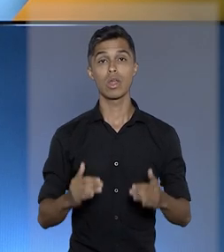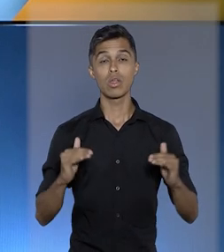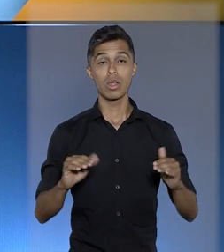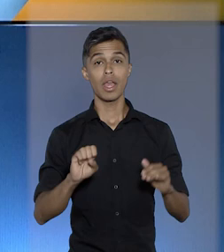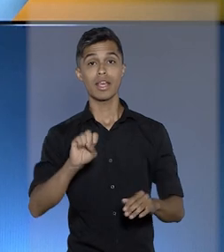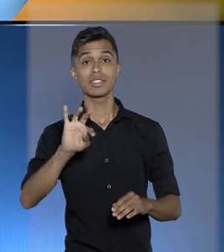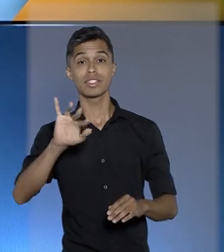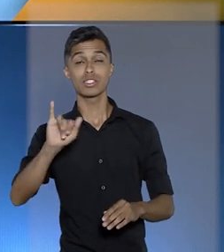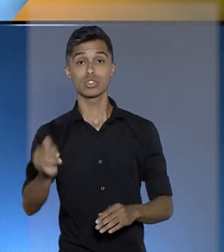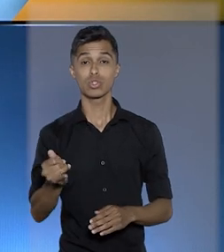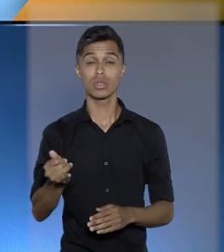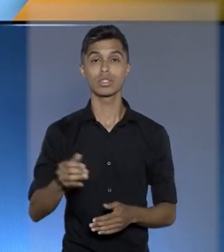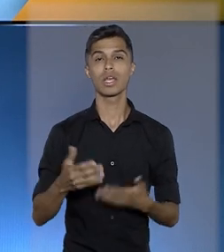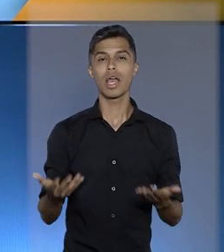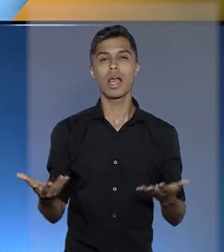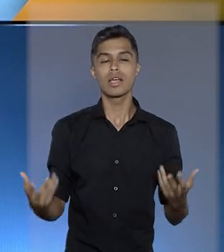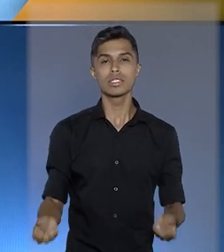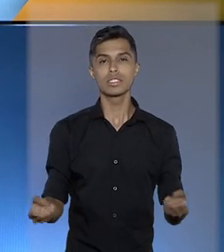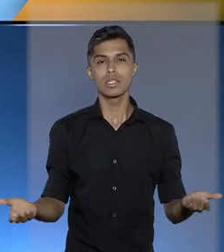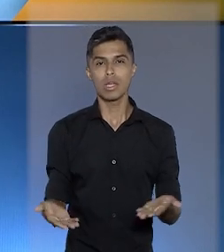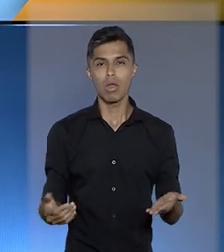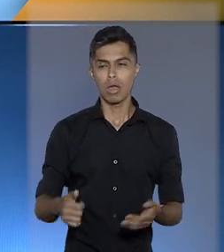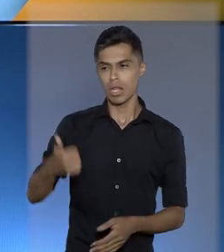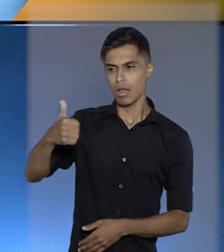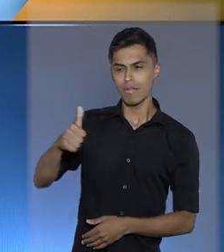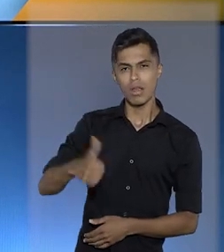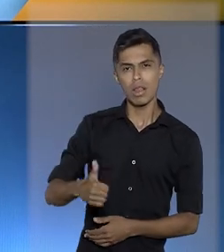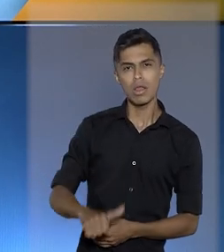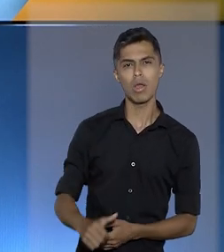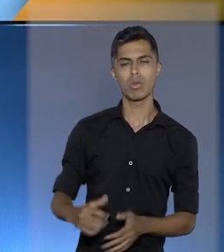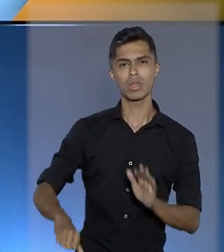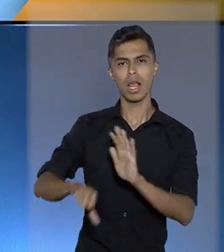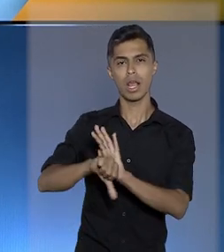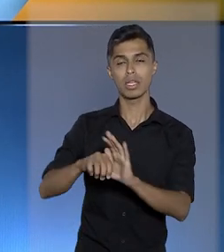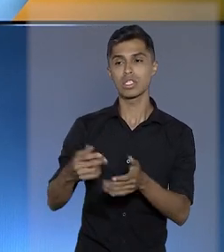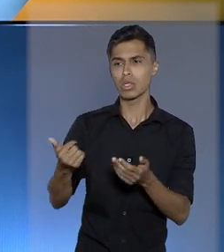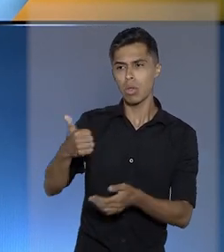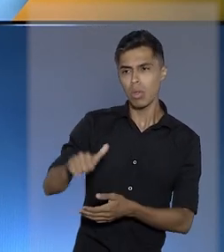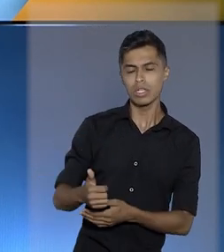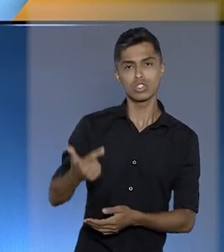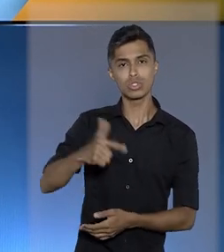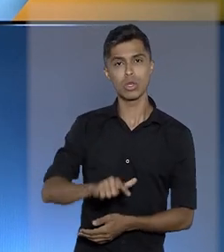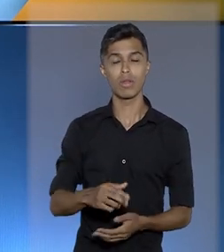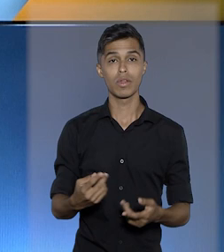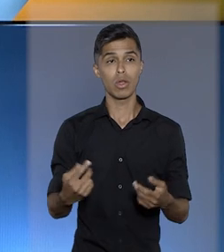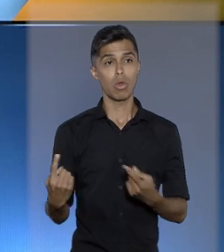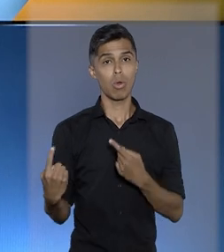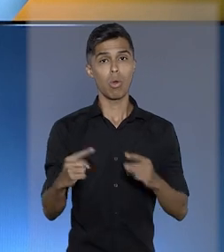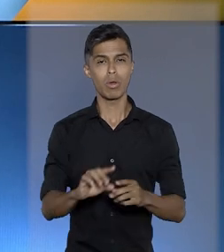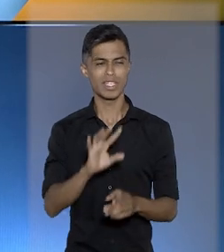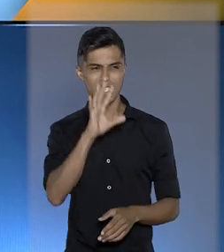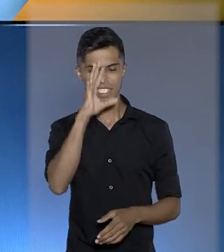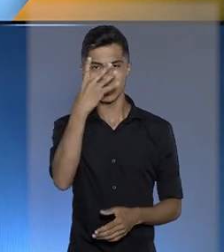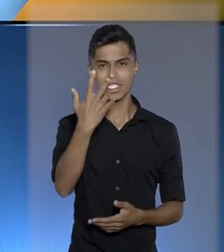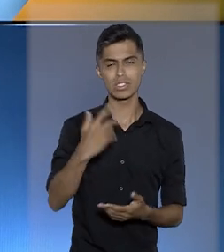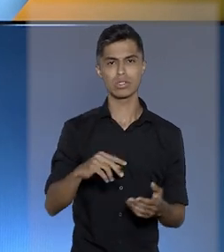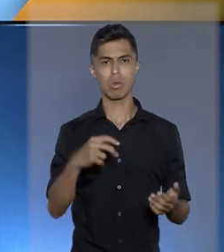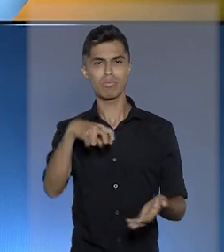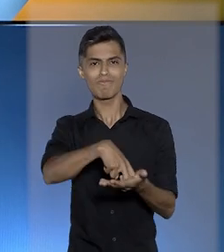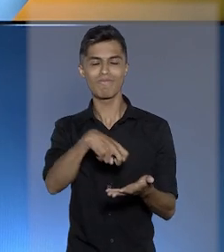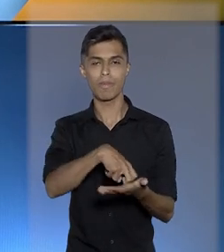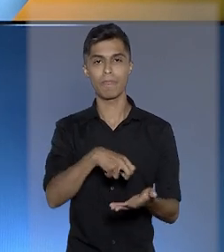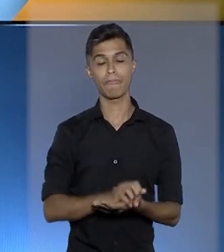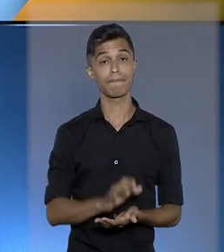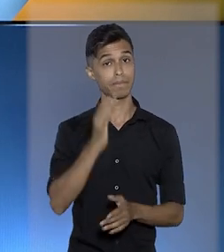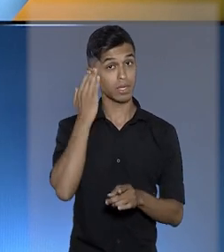o Superior Tribunal de Justiça admitiu revisão criminal contra a decisão monocrática que restabeleceu sentença